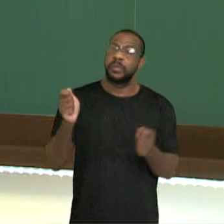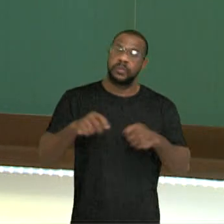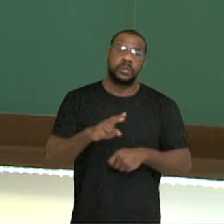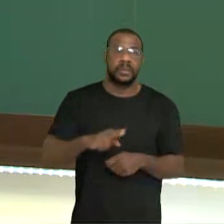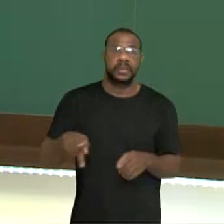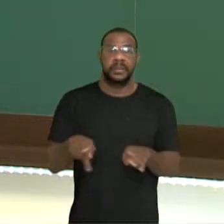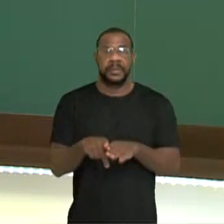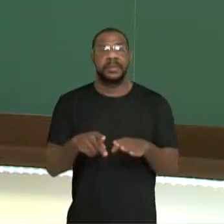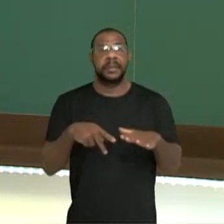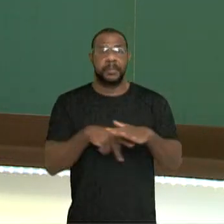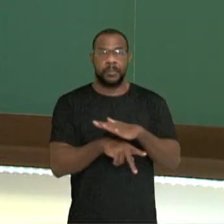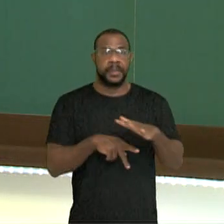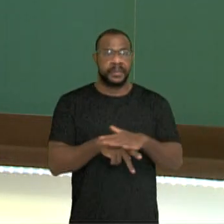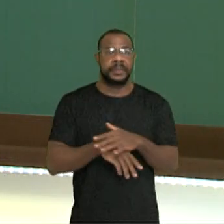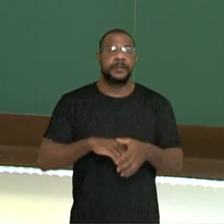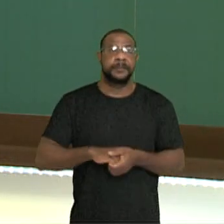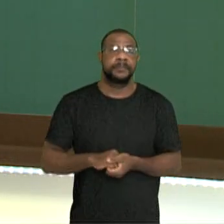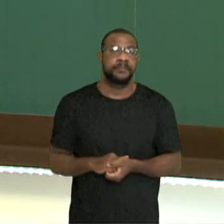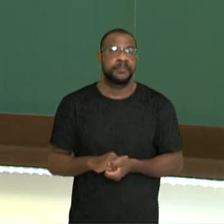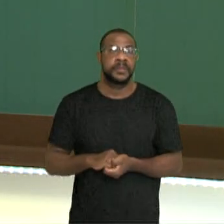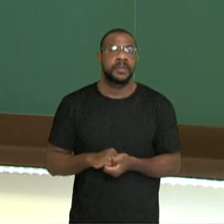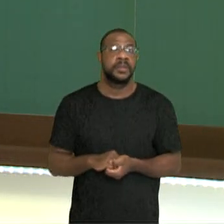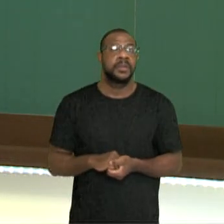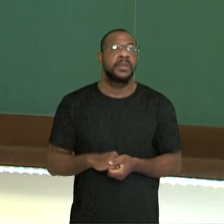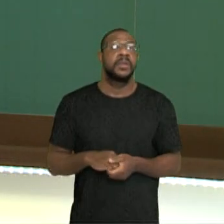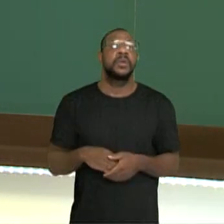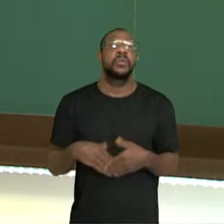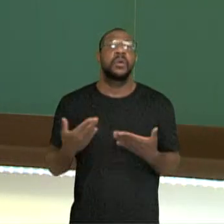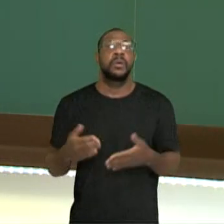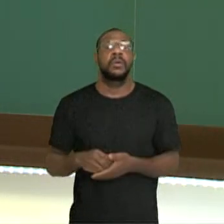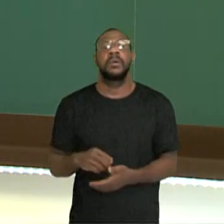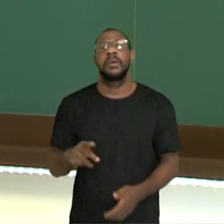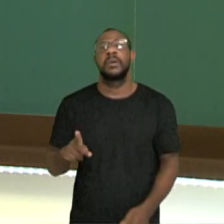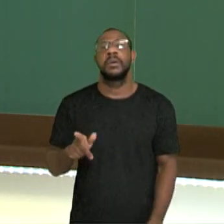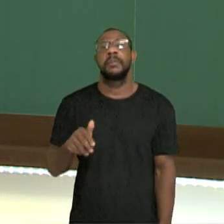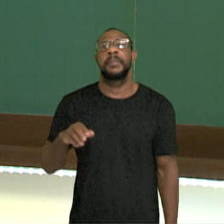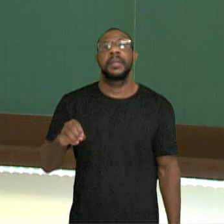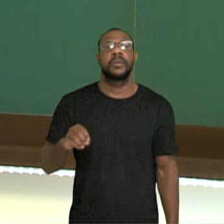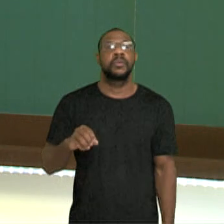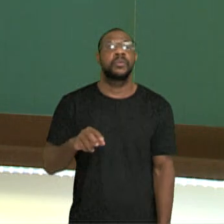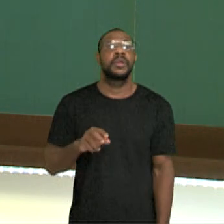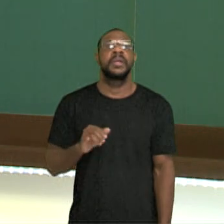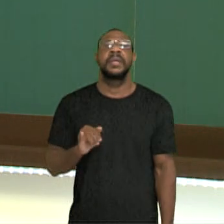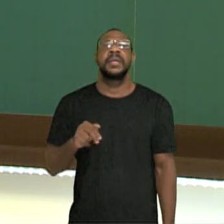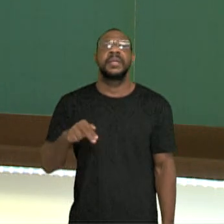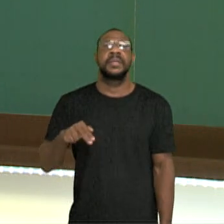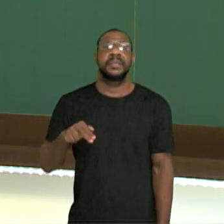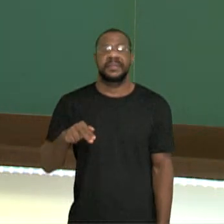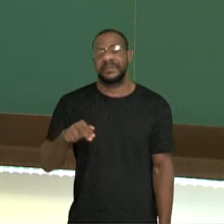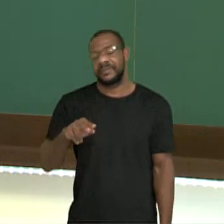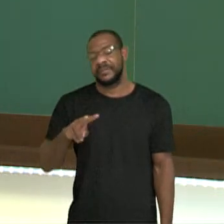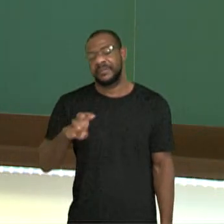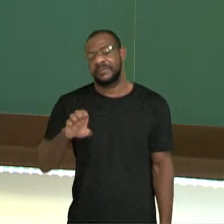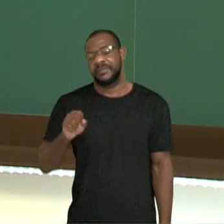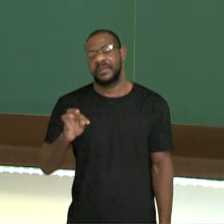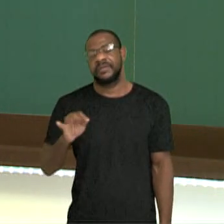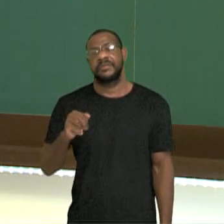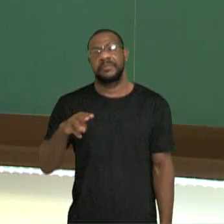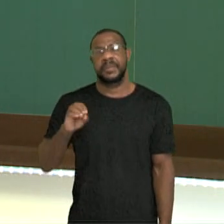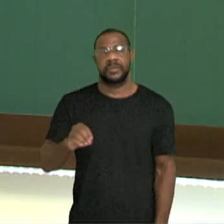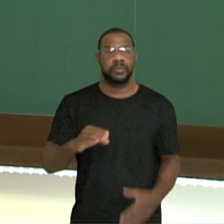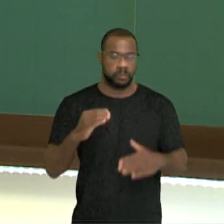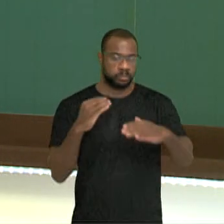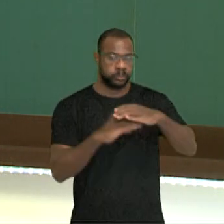da poupança, né, gente? Que são os planos de investimento que a gente vai ter. Um deles que a gente